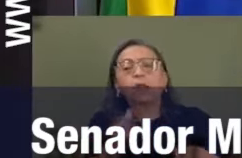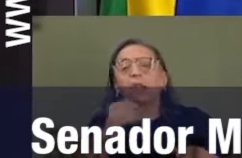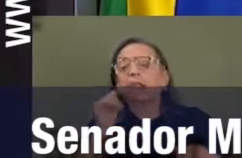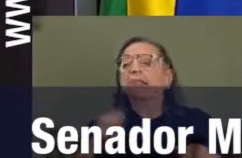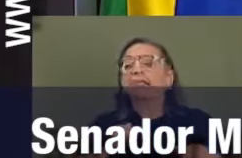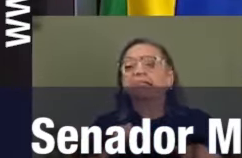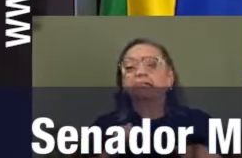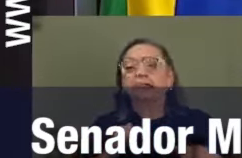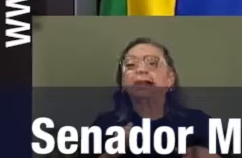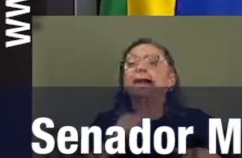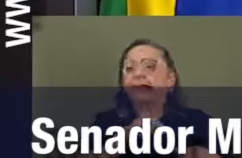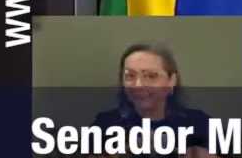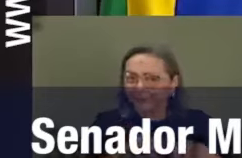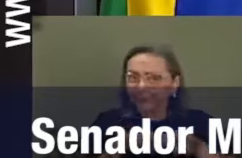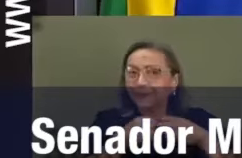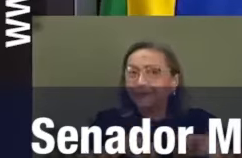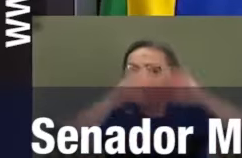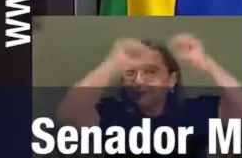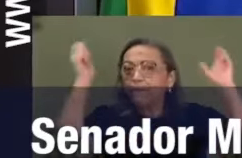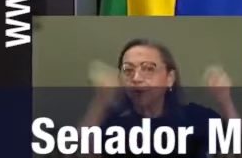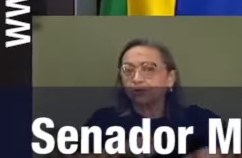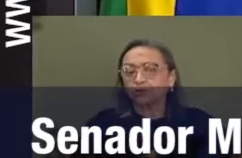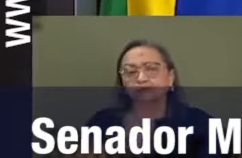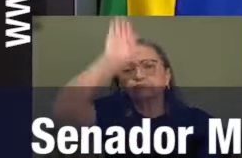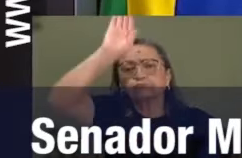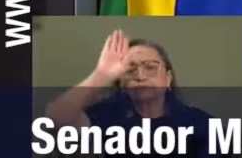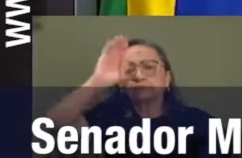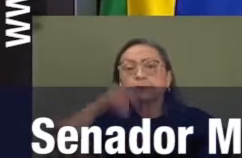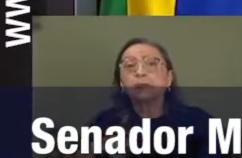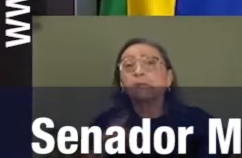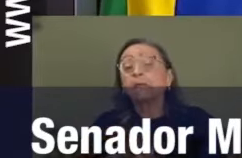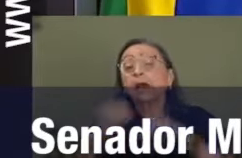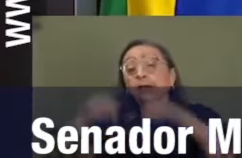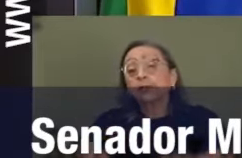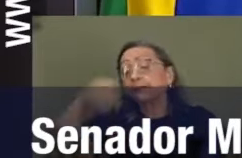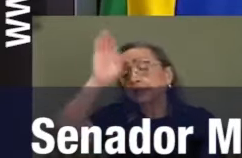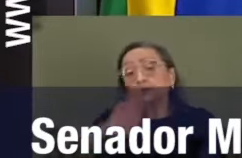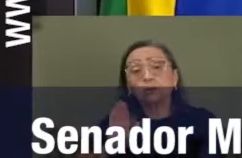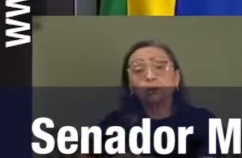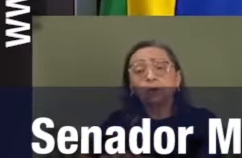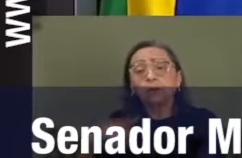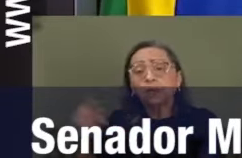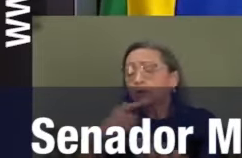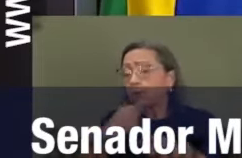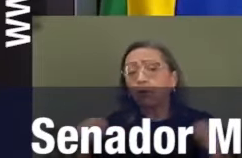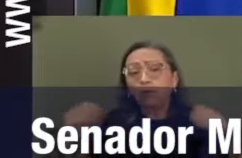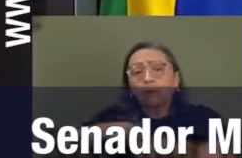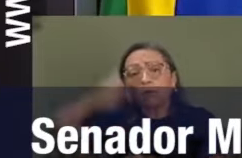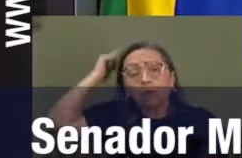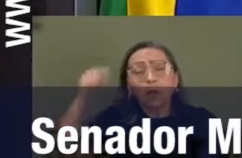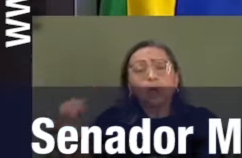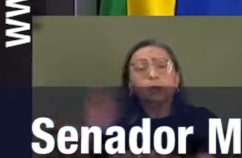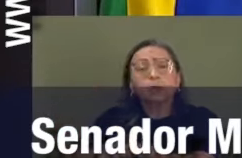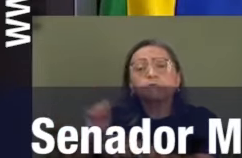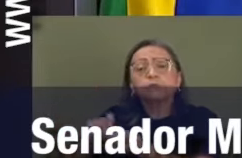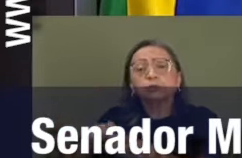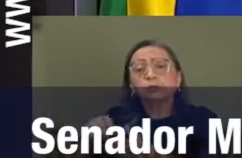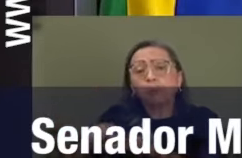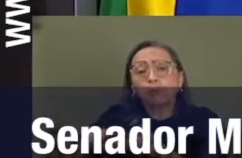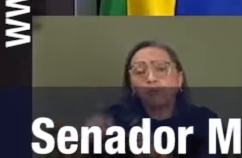no nosso fato é o quê? A própria justiça, o Alexandre de Moraes é que está cometendo as violações e os crimes contra a humanidade.